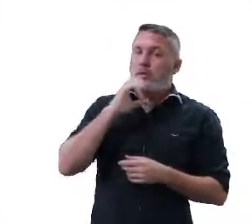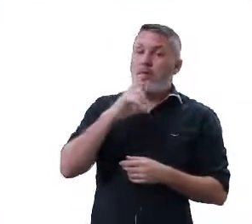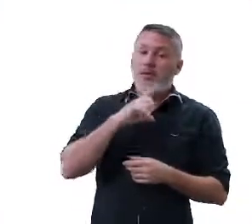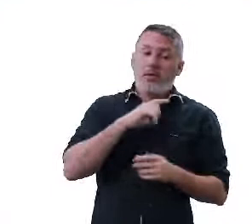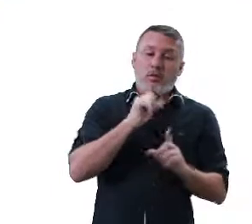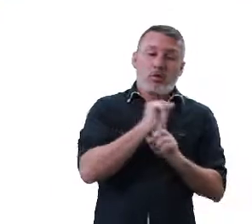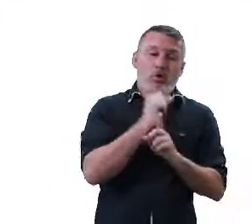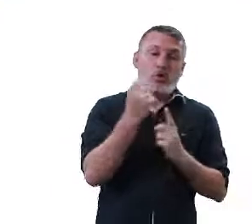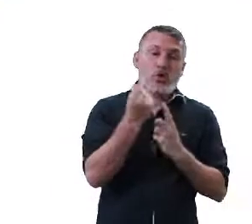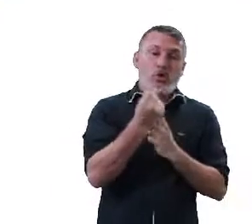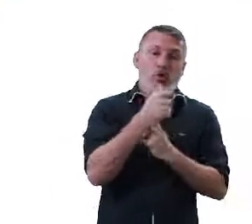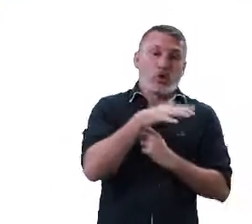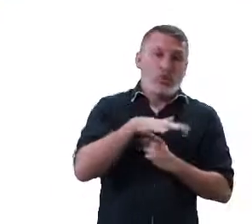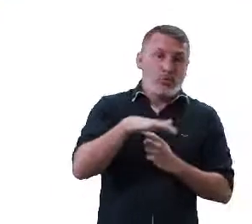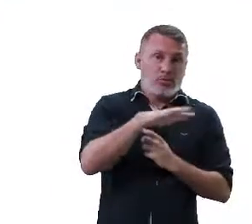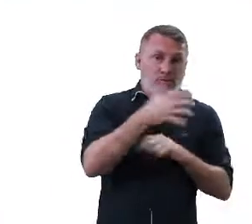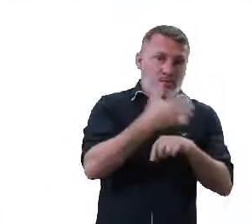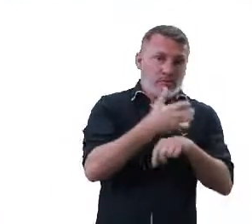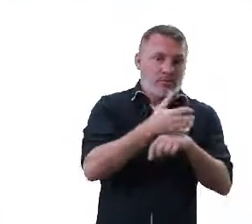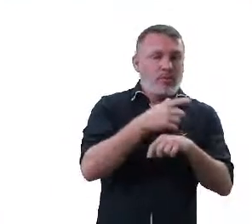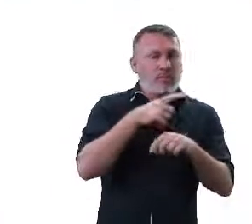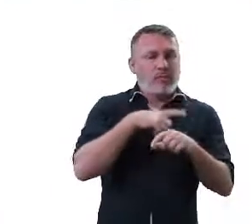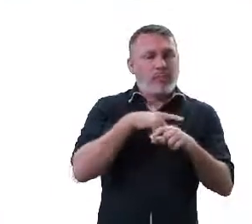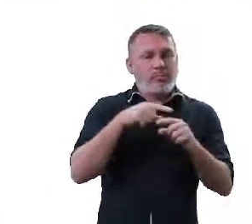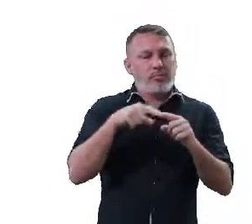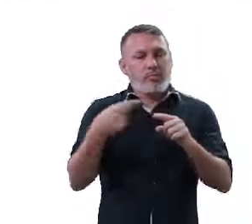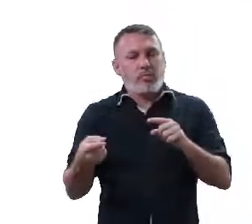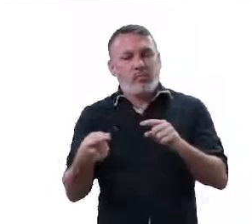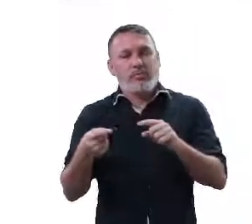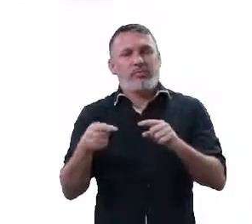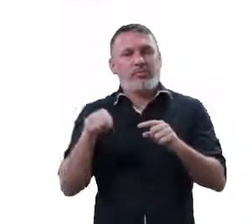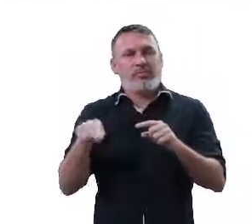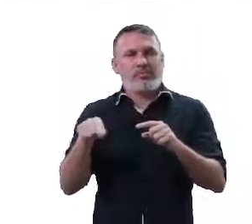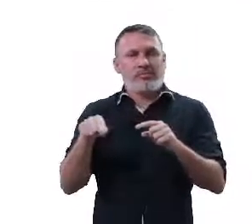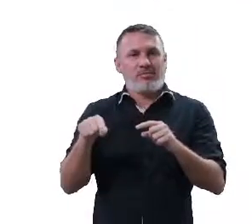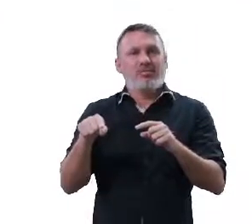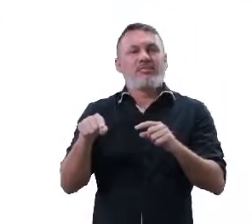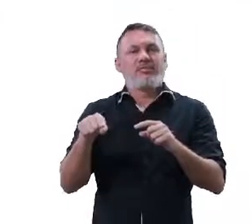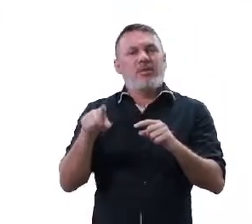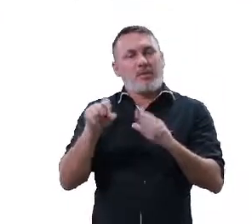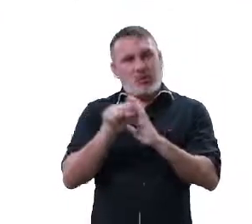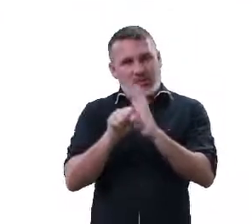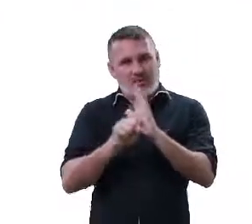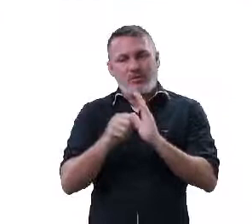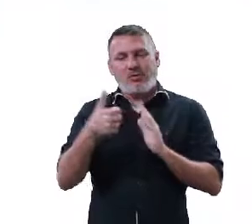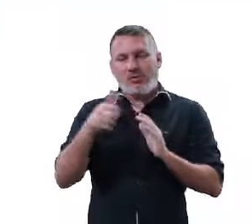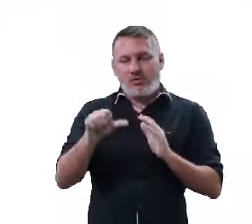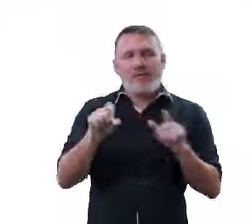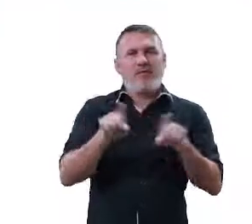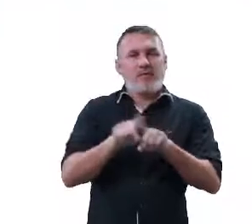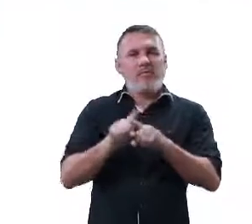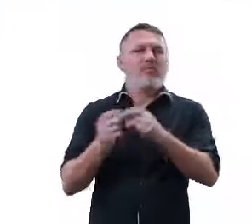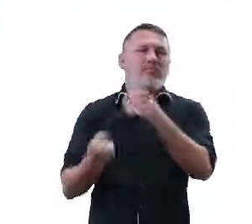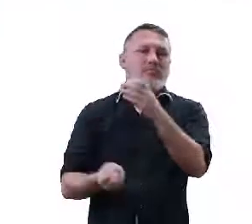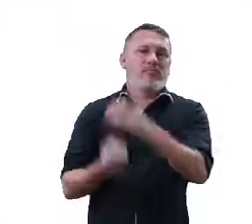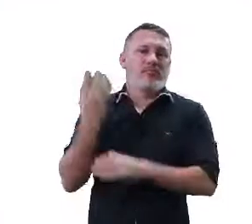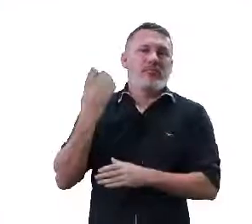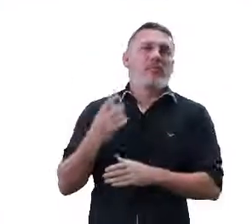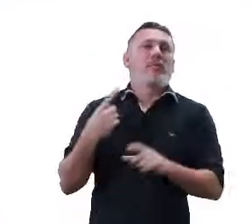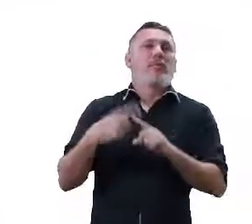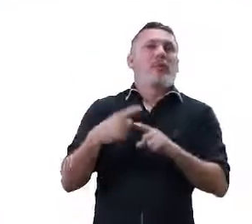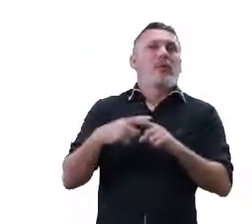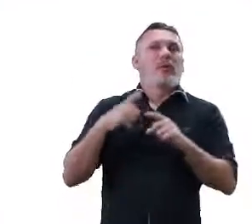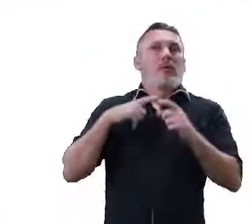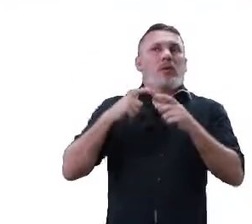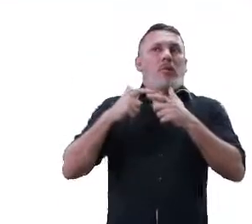derivada da sociologia. Né? Ela vai surgir também ali no século XIX, vai surgir no contexto da